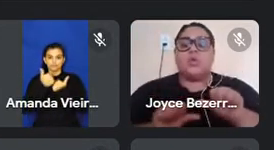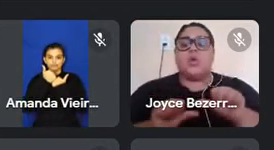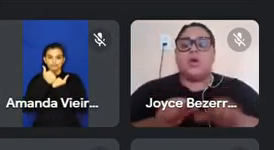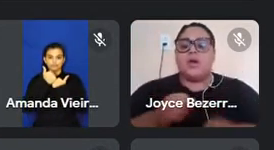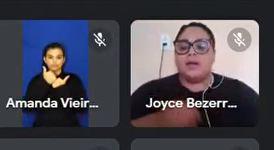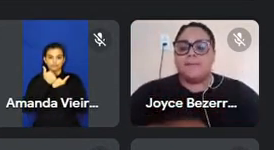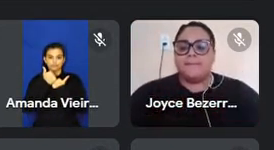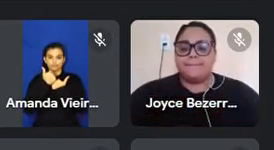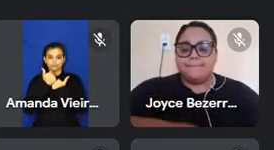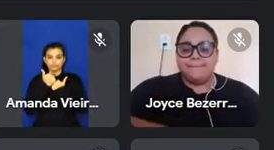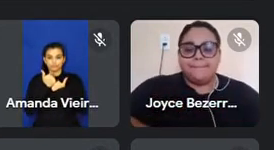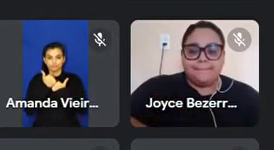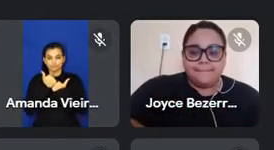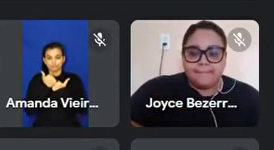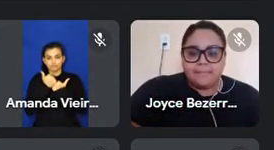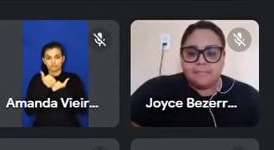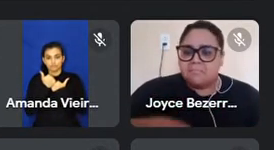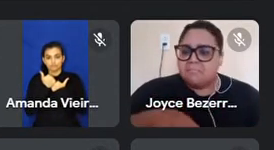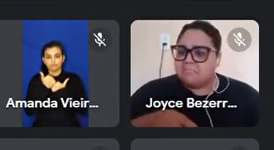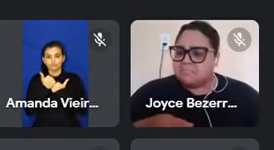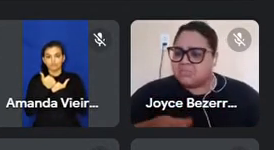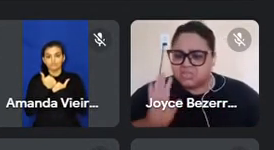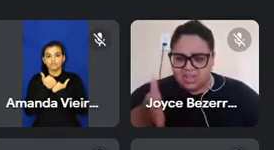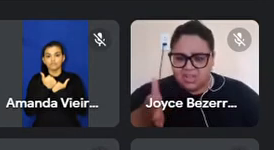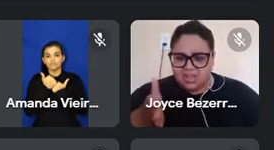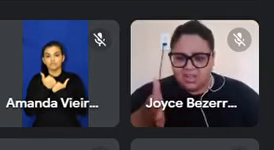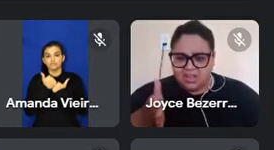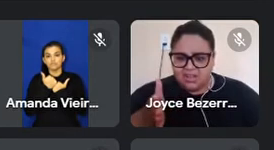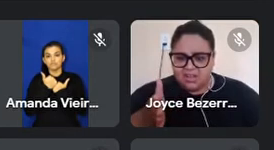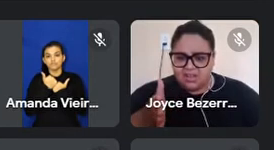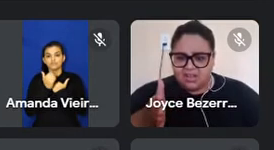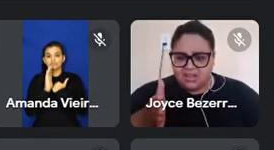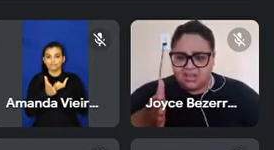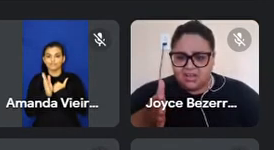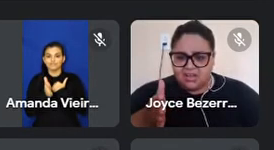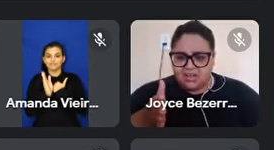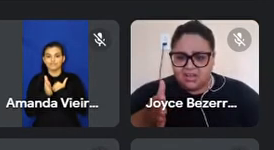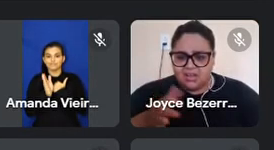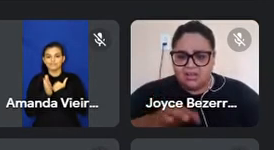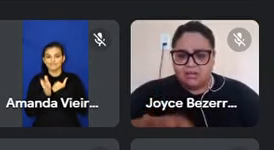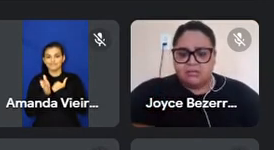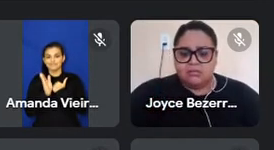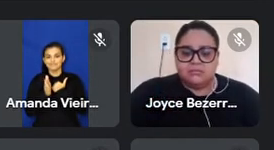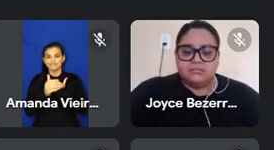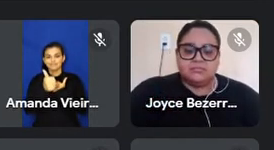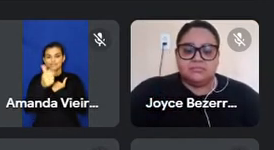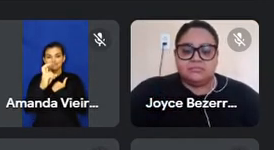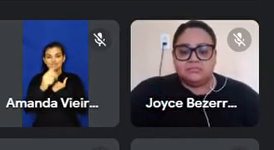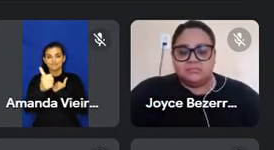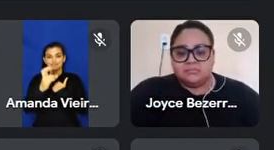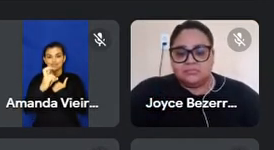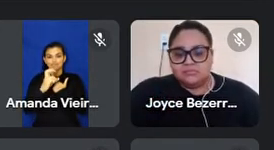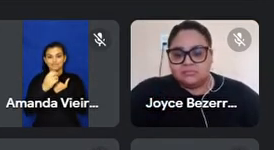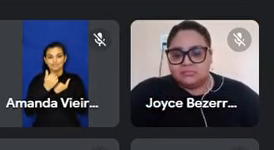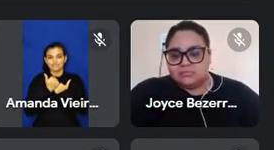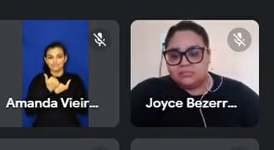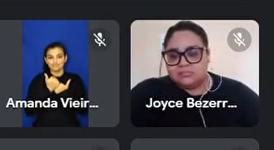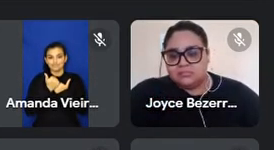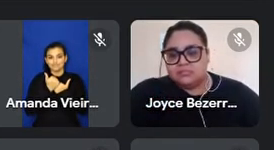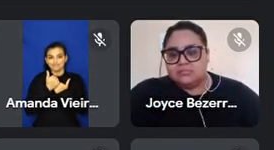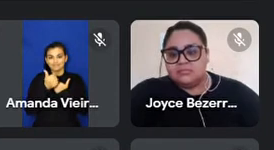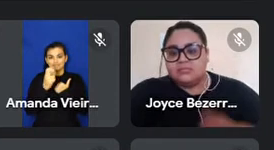velocidade e quantidade de anticorpos que são gerados na resposta secundária à infecção. Por que essa resposta é bem